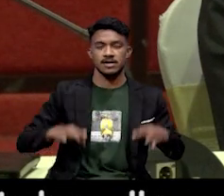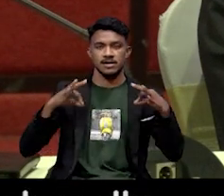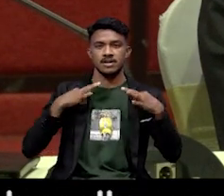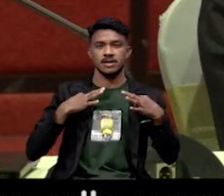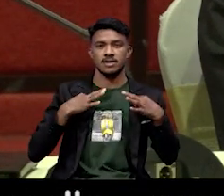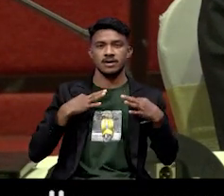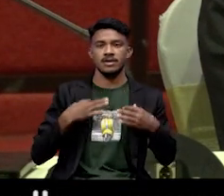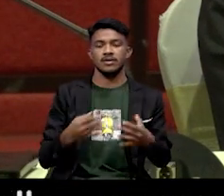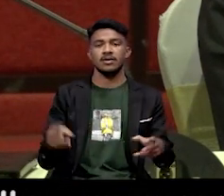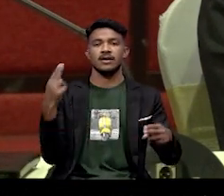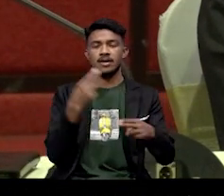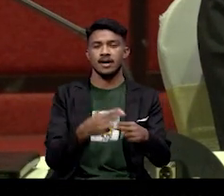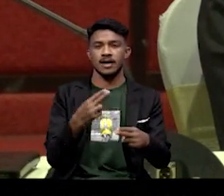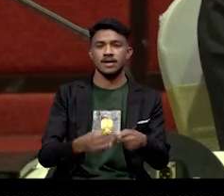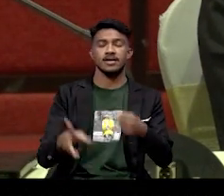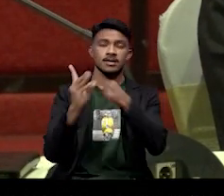kuri hanaran disiplina.